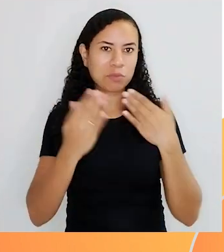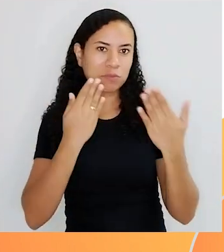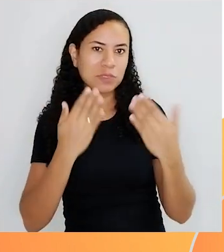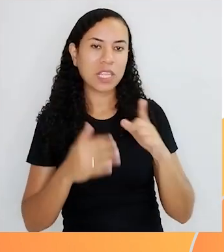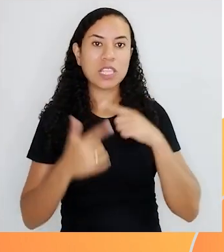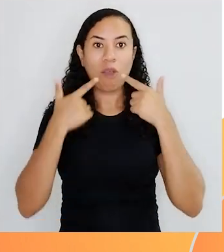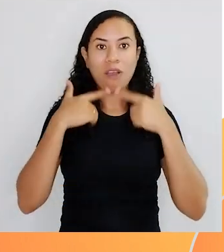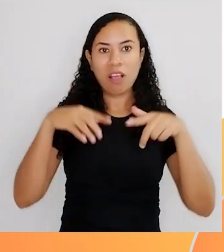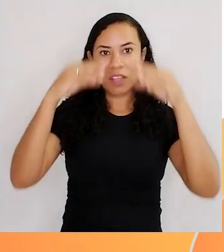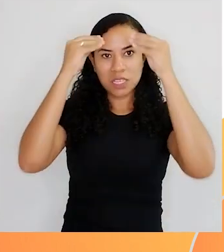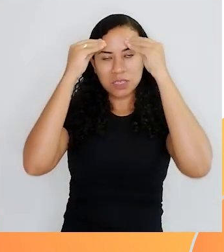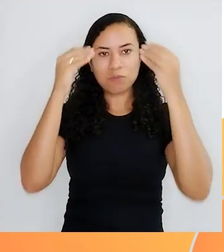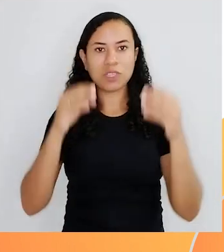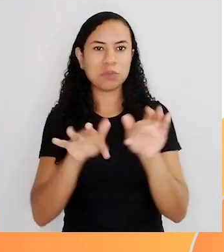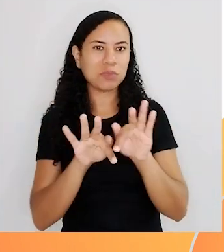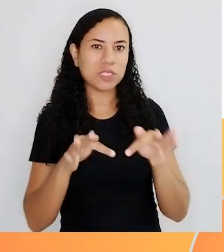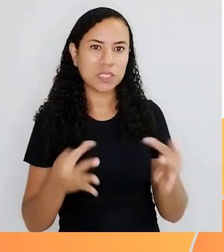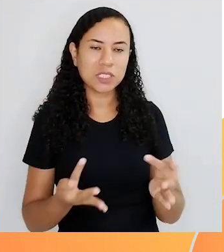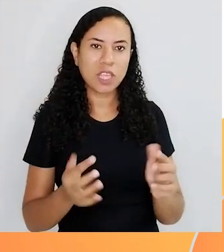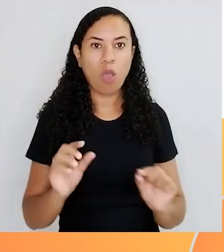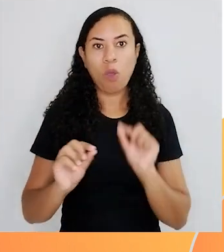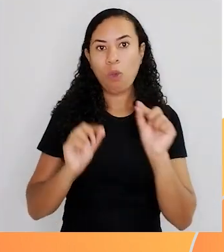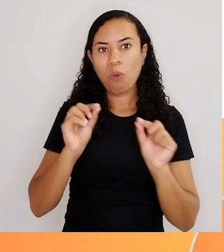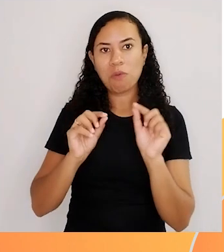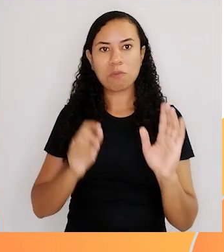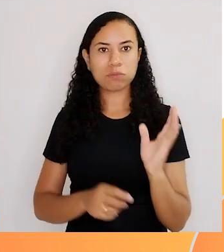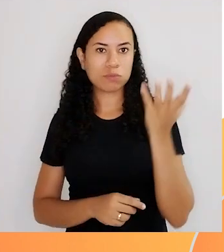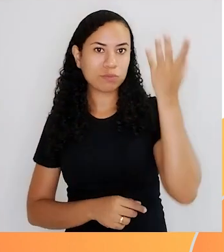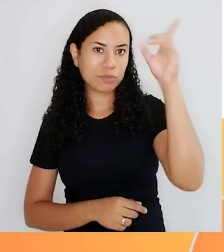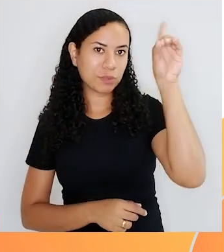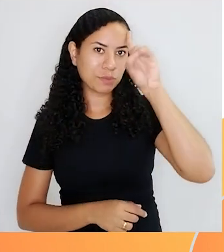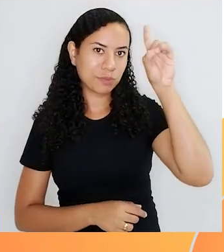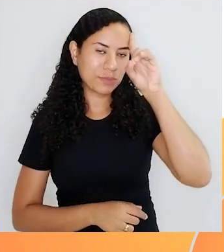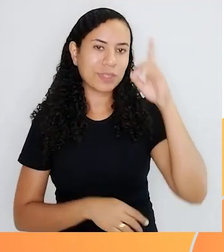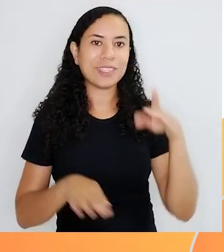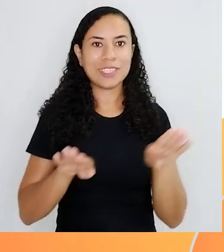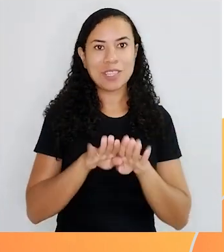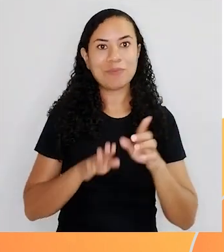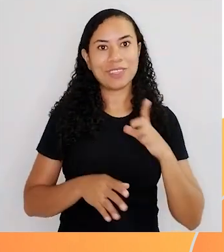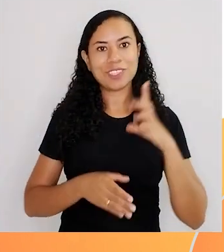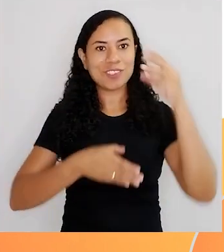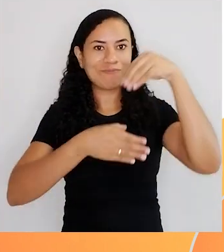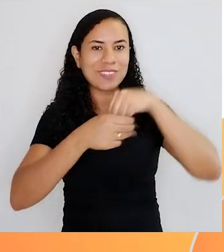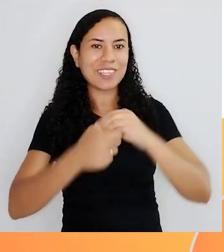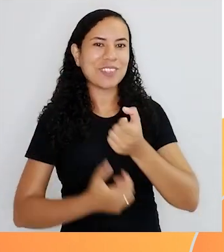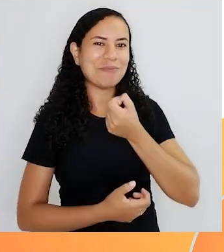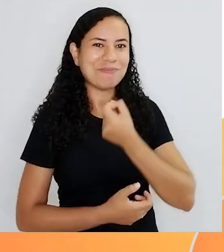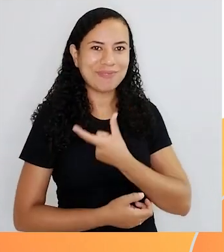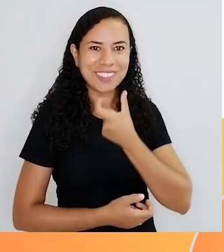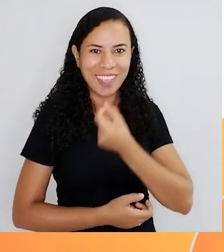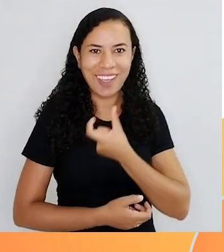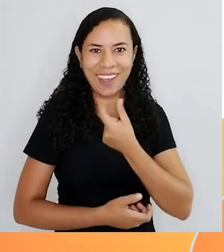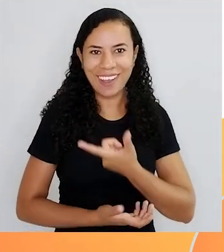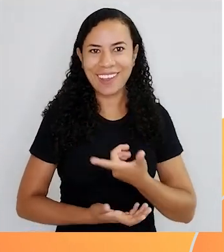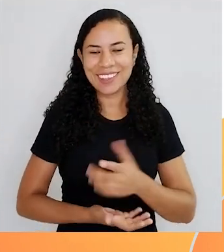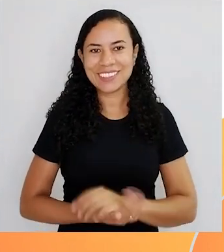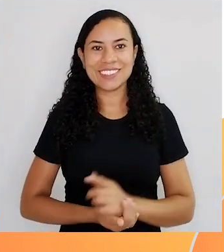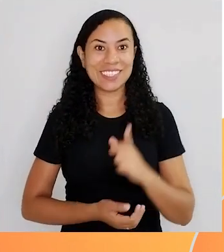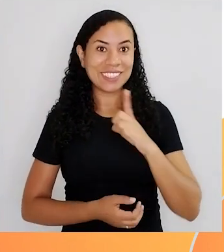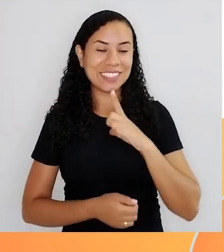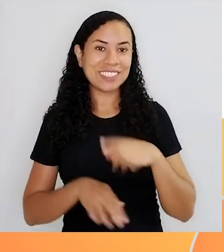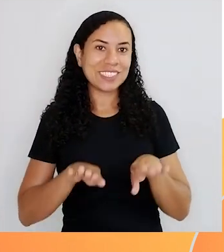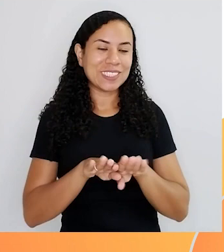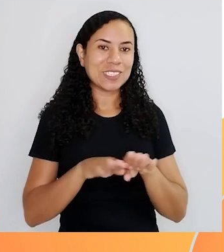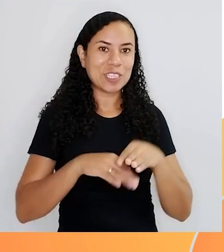do dia a dia, um quê de bom humor e uma crítica ali, uma